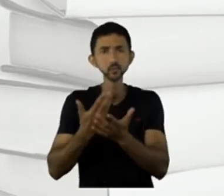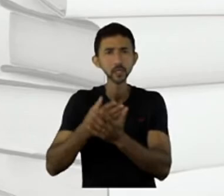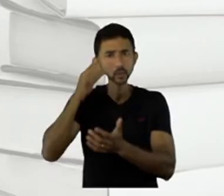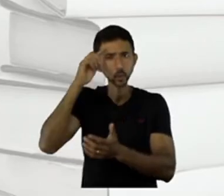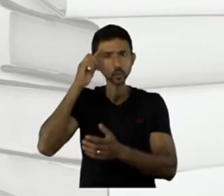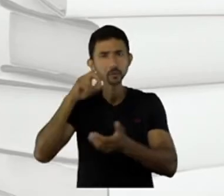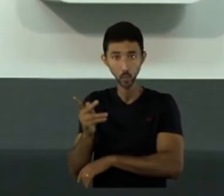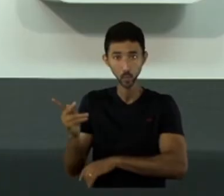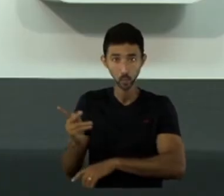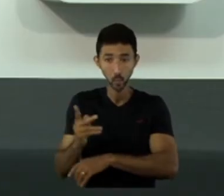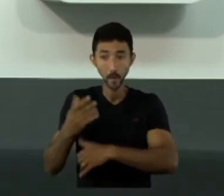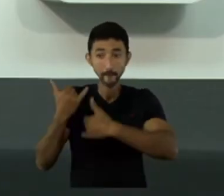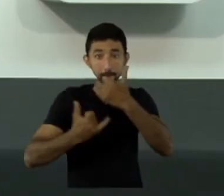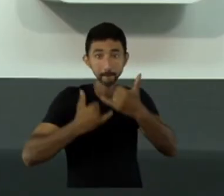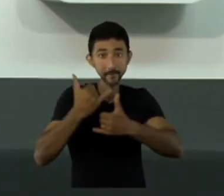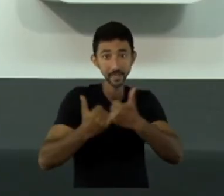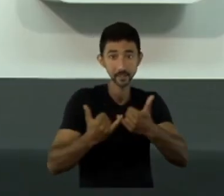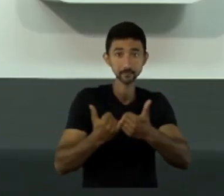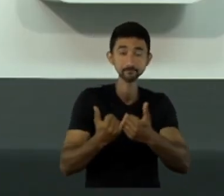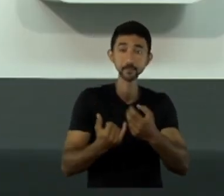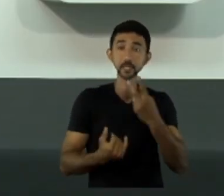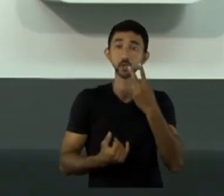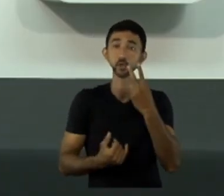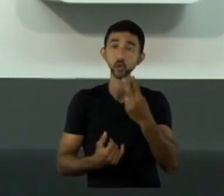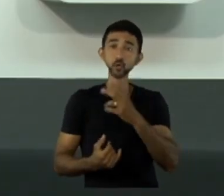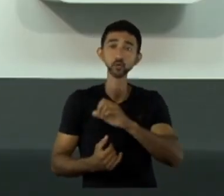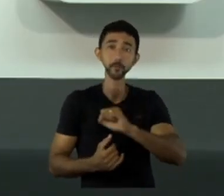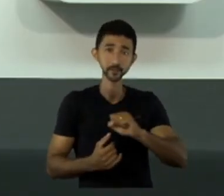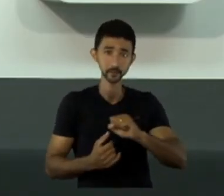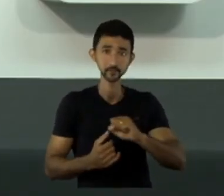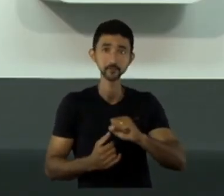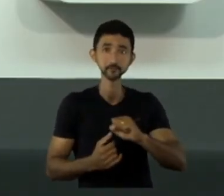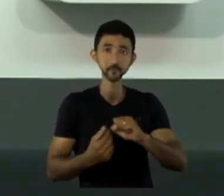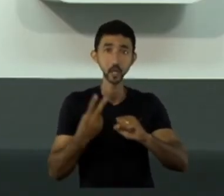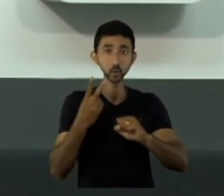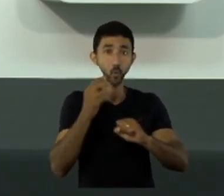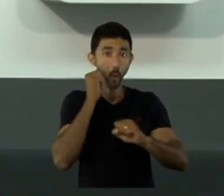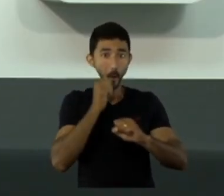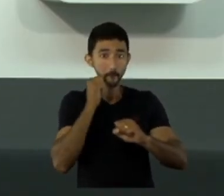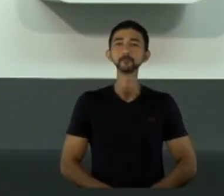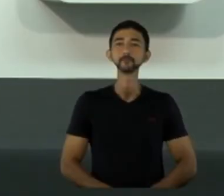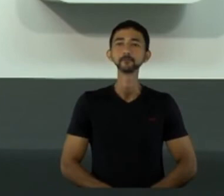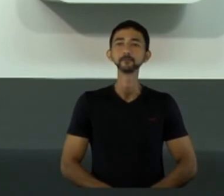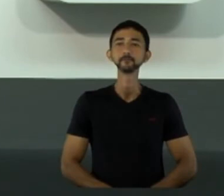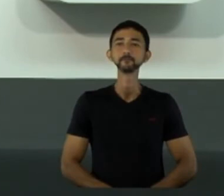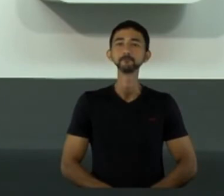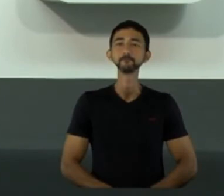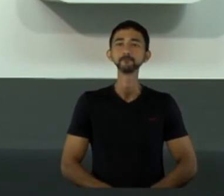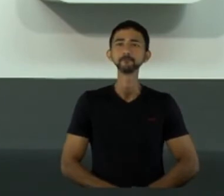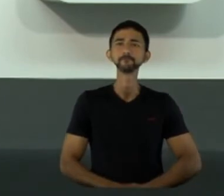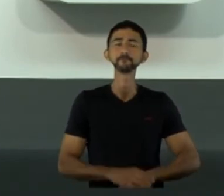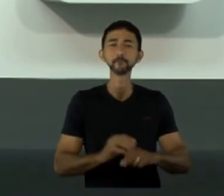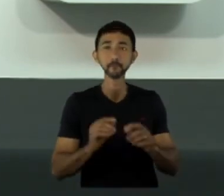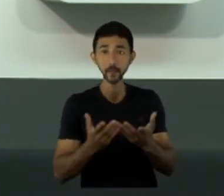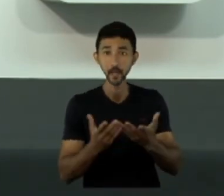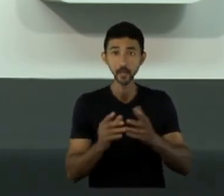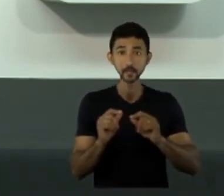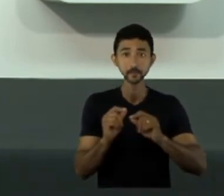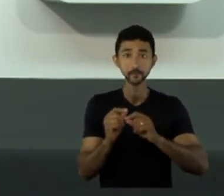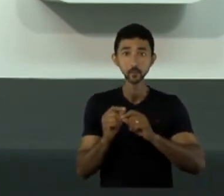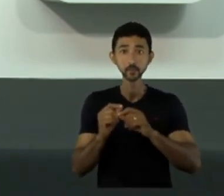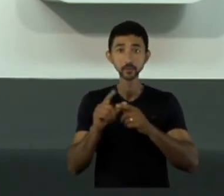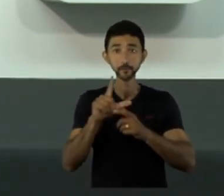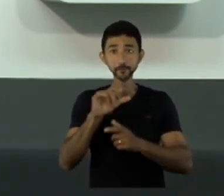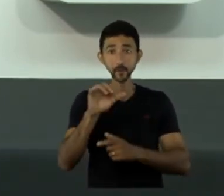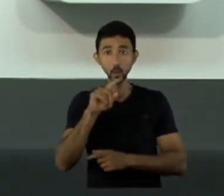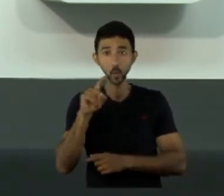elas brincam. Temos dois substantivos, já são as duas meninas, duas pessoas. Mas e se fosse